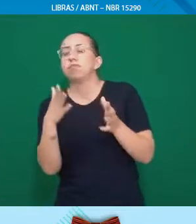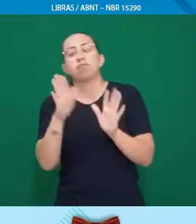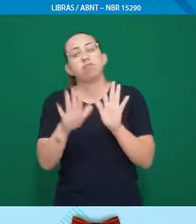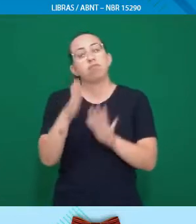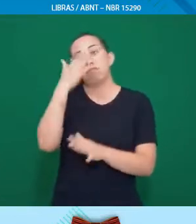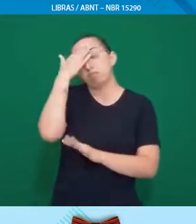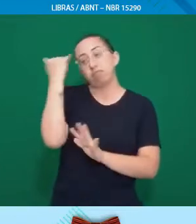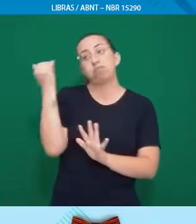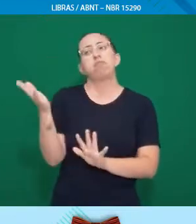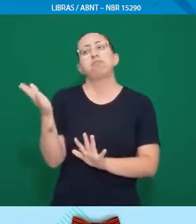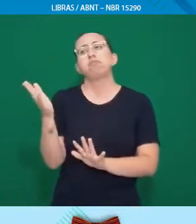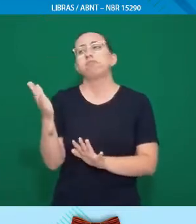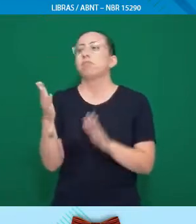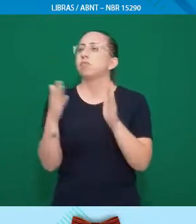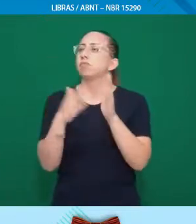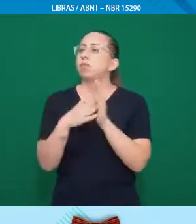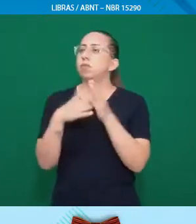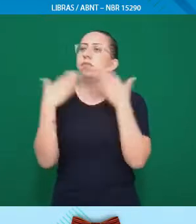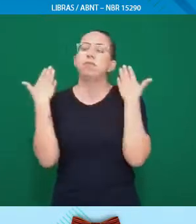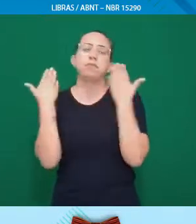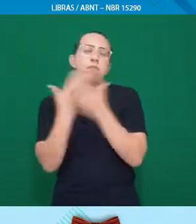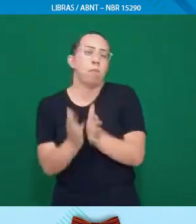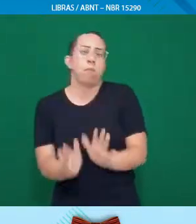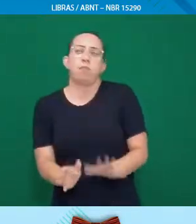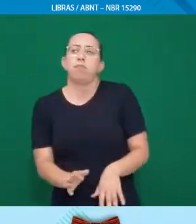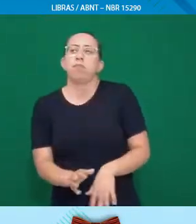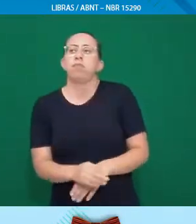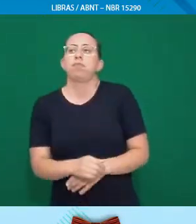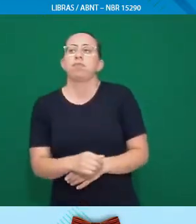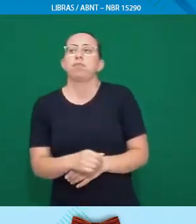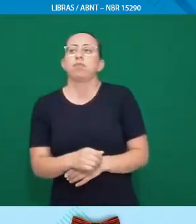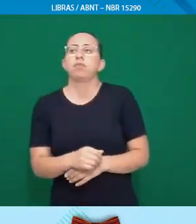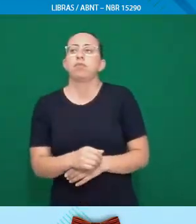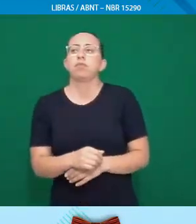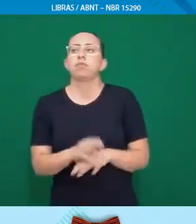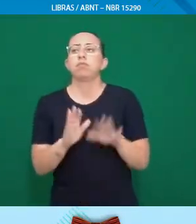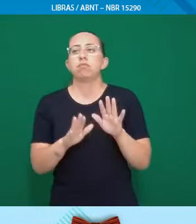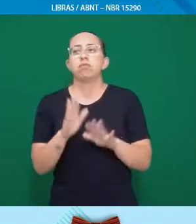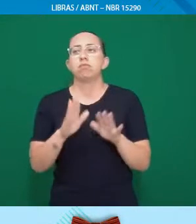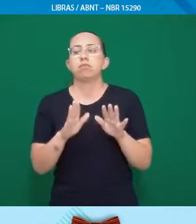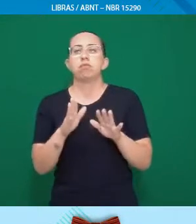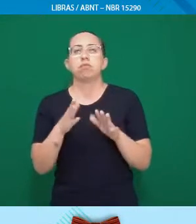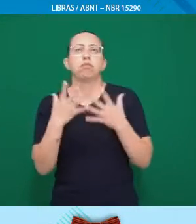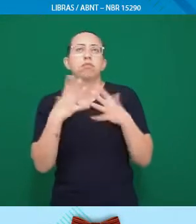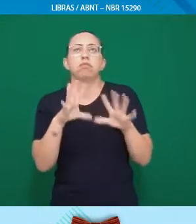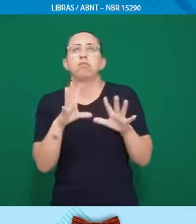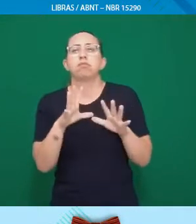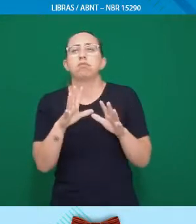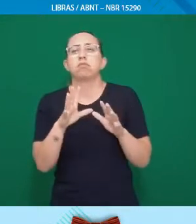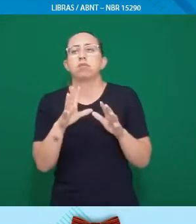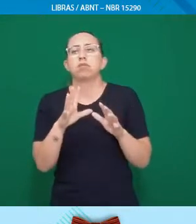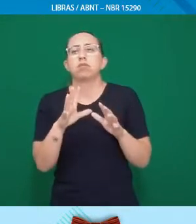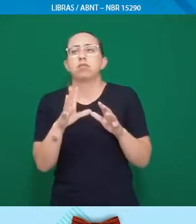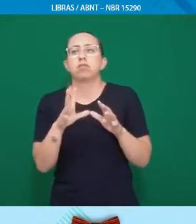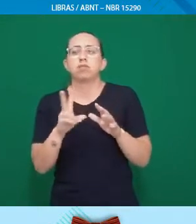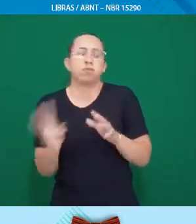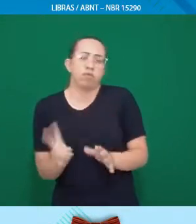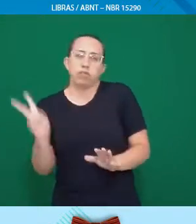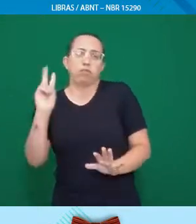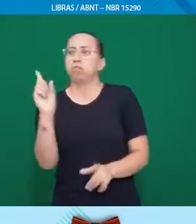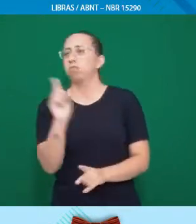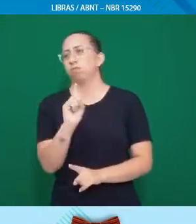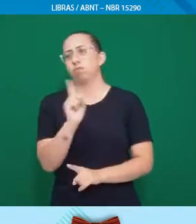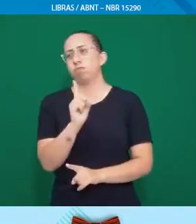acaba esquecendo entendeu é o tempo passa aí como a gente faz sim intenção de reconhecimento acabamos